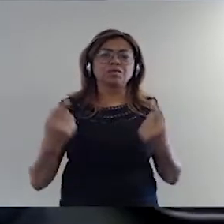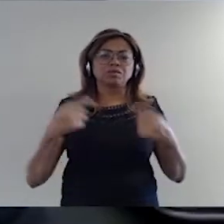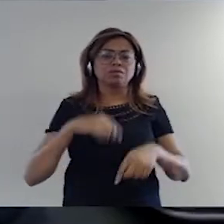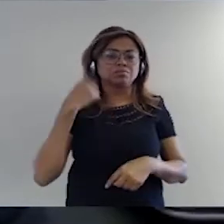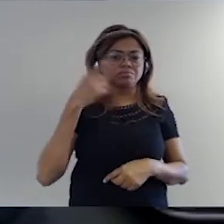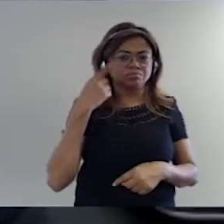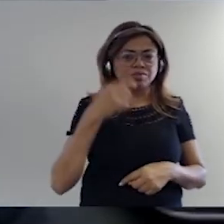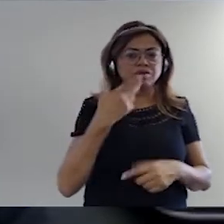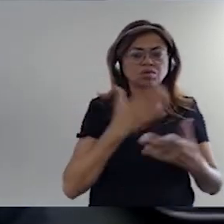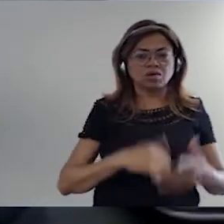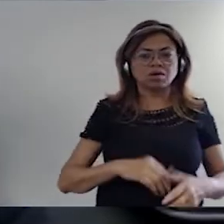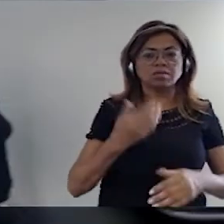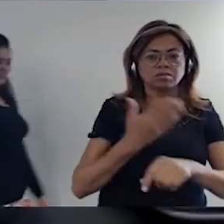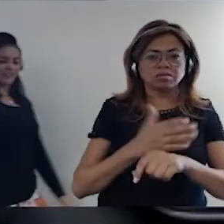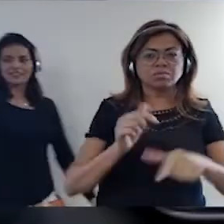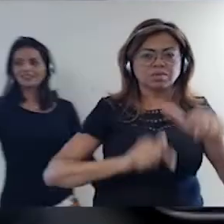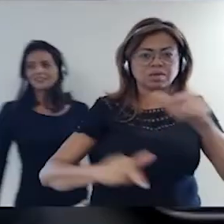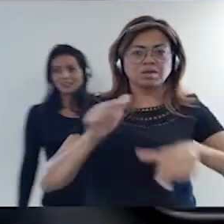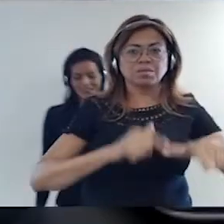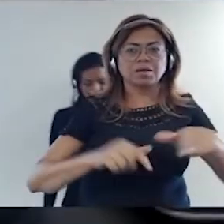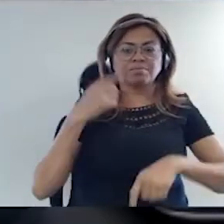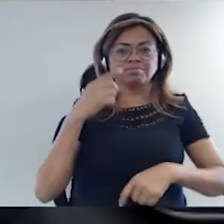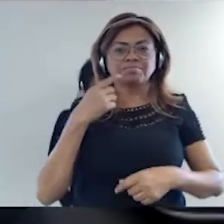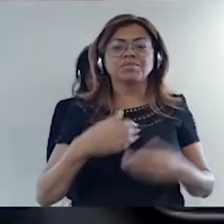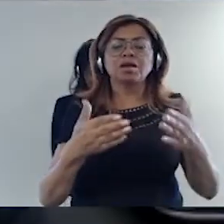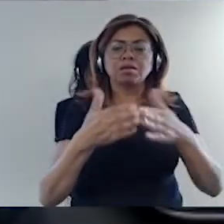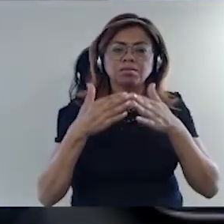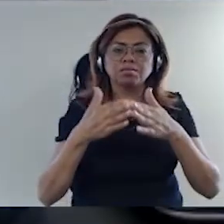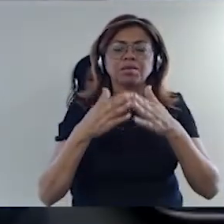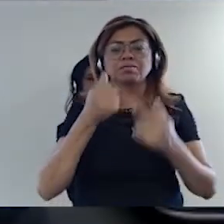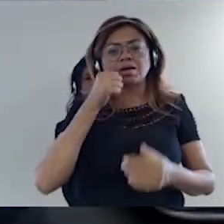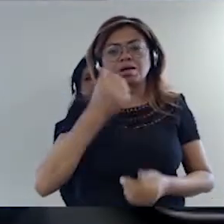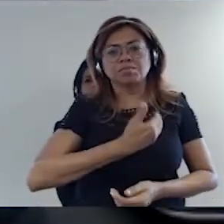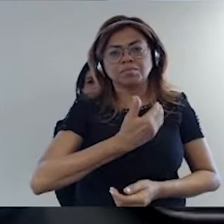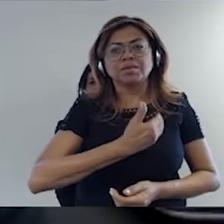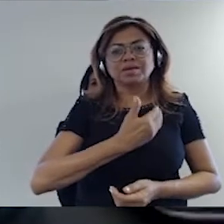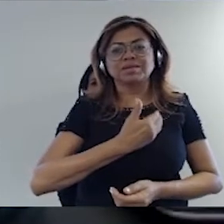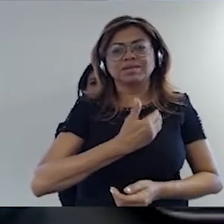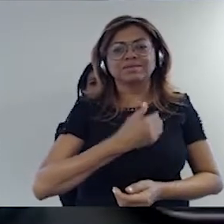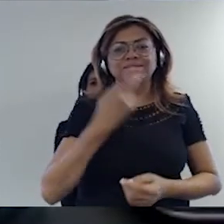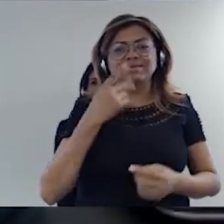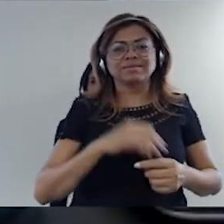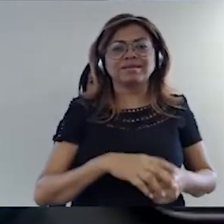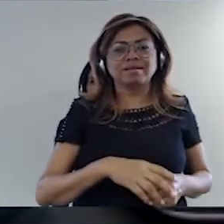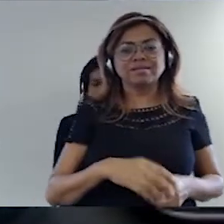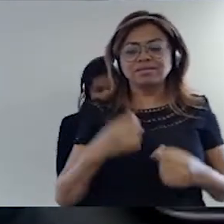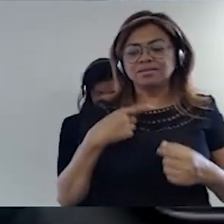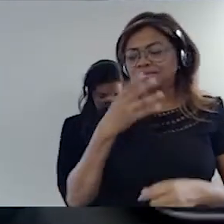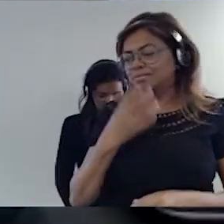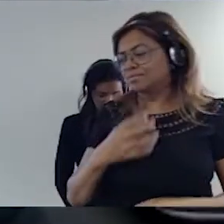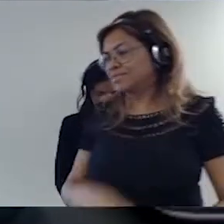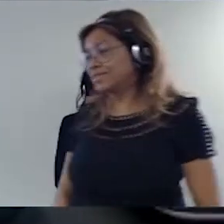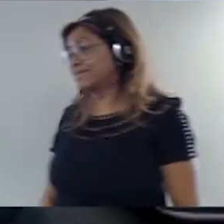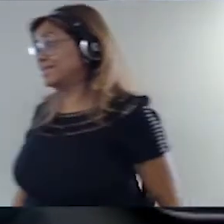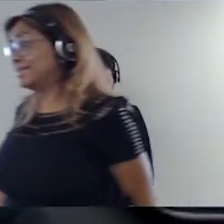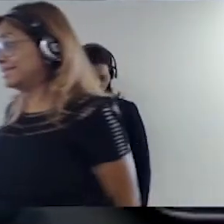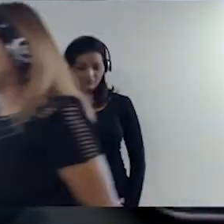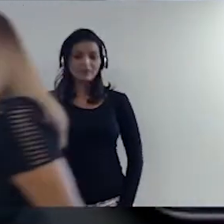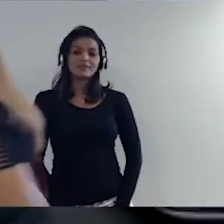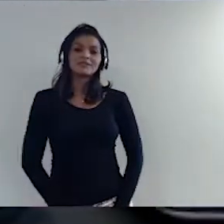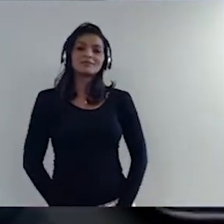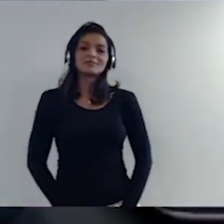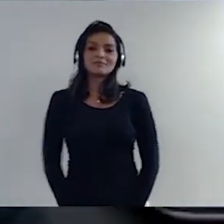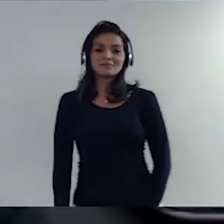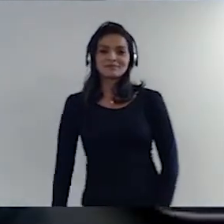no exercício da sua atividade. E peço à amiga que leve também um abraço ao nosso querido